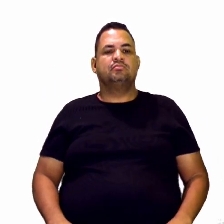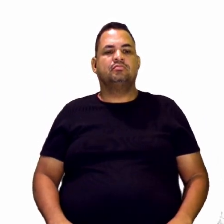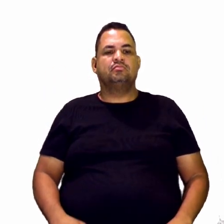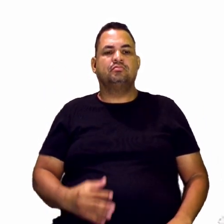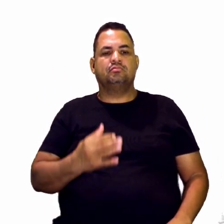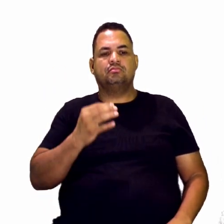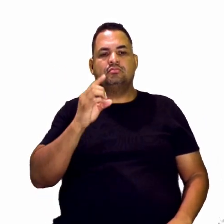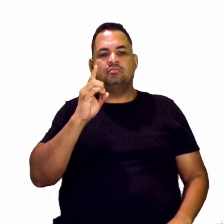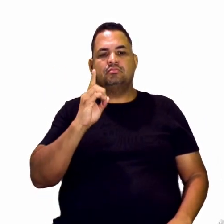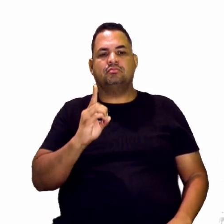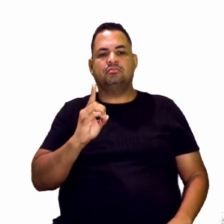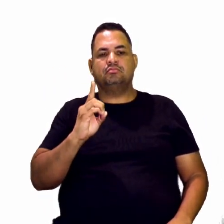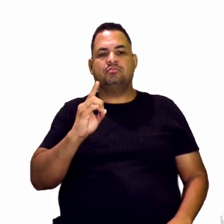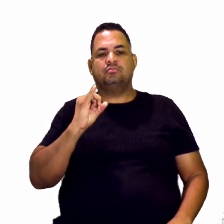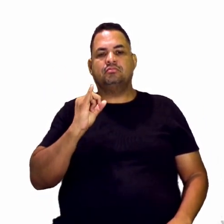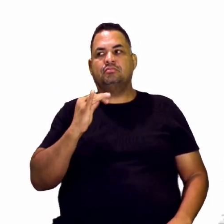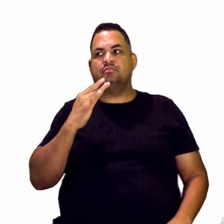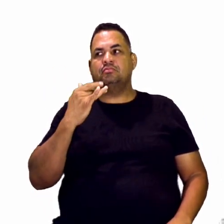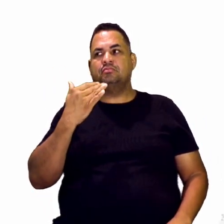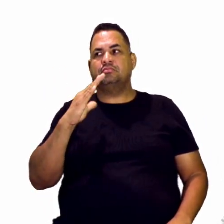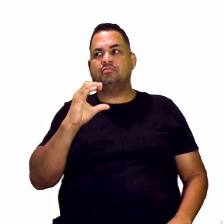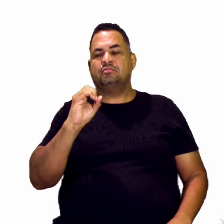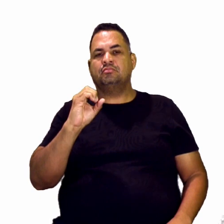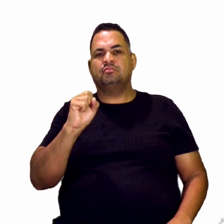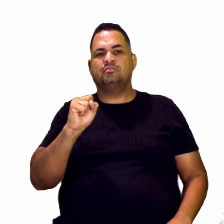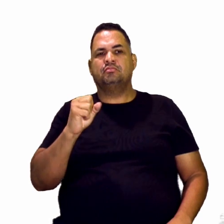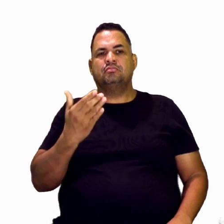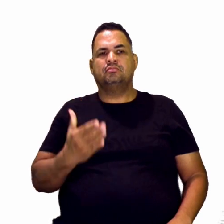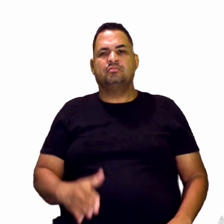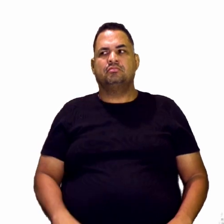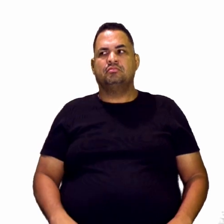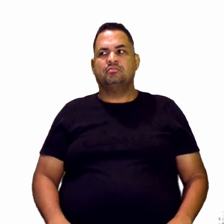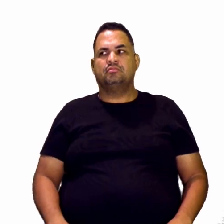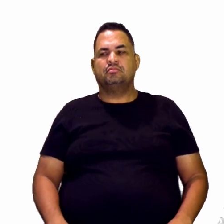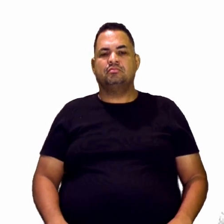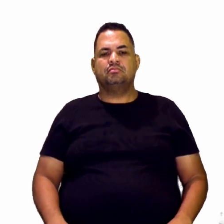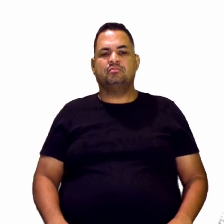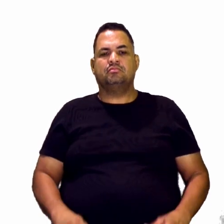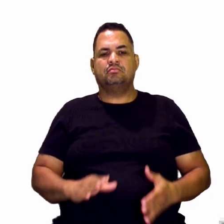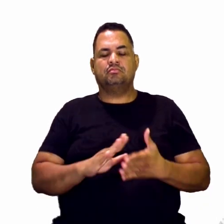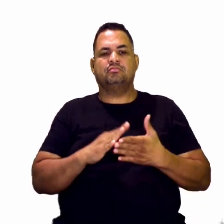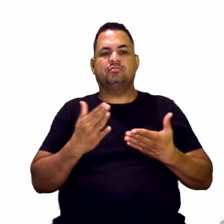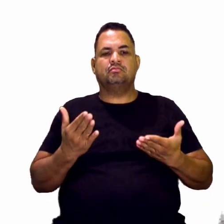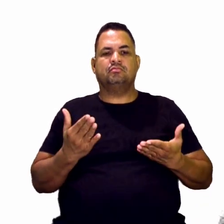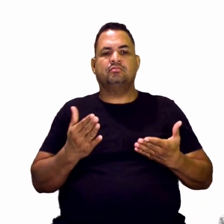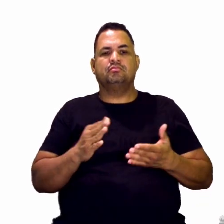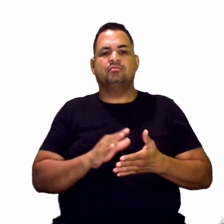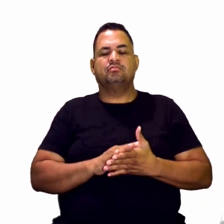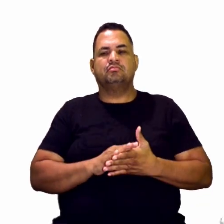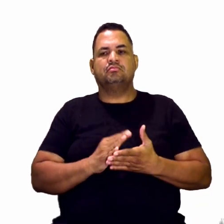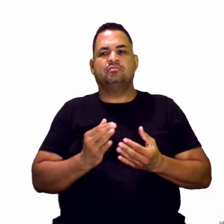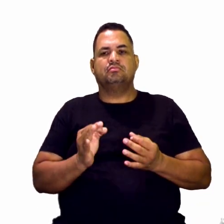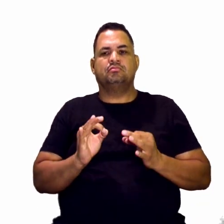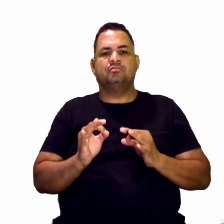A difusão, que é um transporte pela membrana, que vai justamente